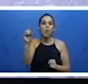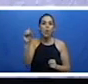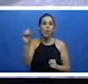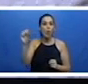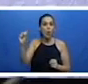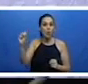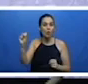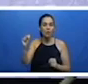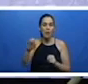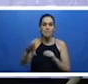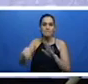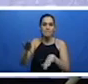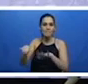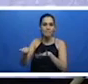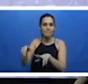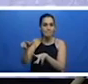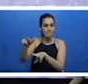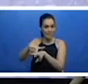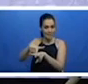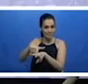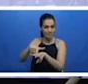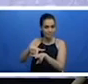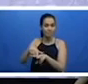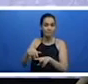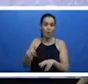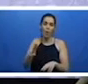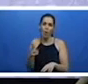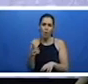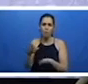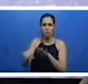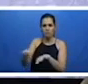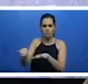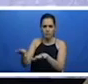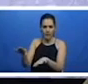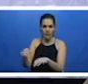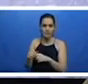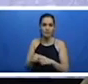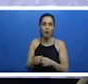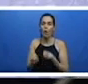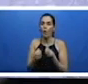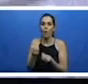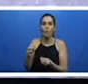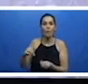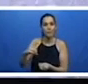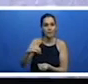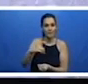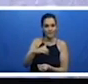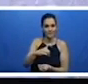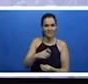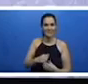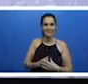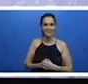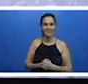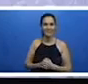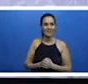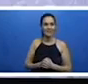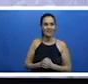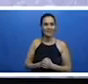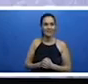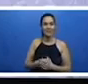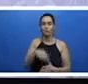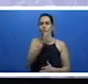pés, animais que não apresentam pés ou patas. A cobra cega, também chamada de cecília. Bom, aqui os